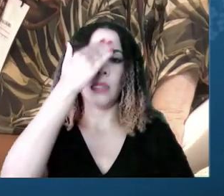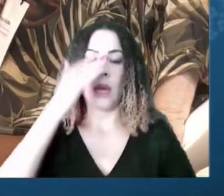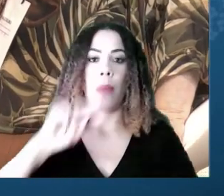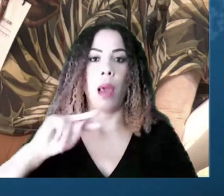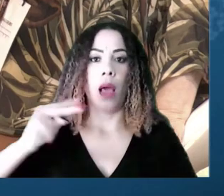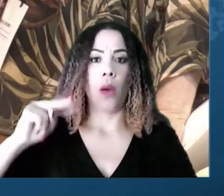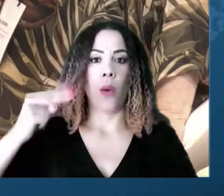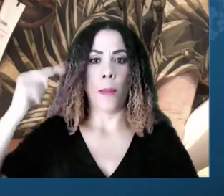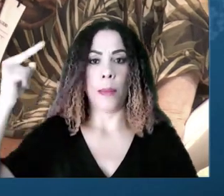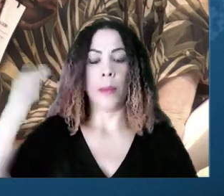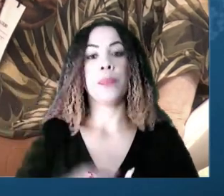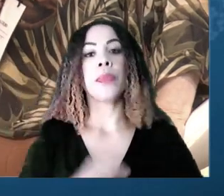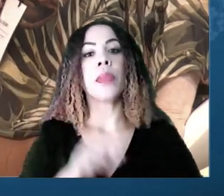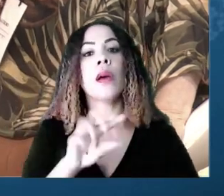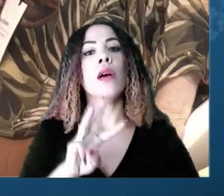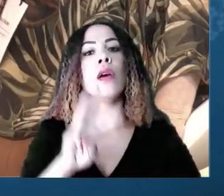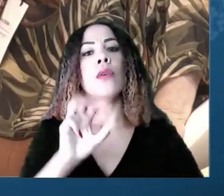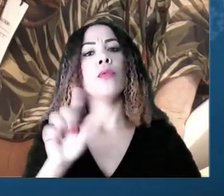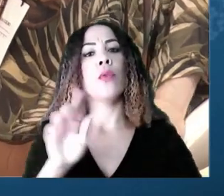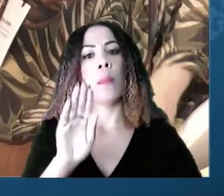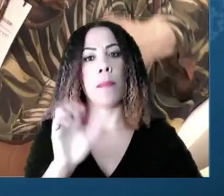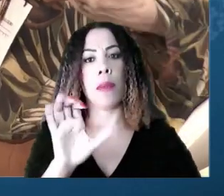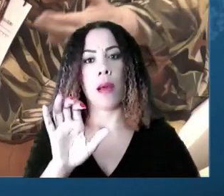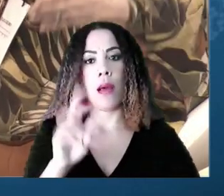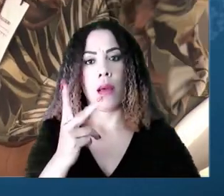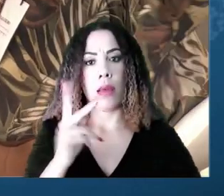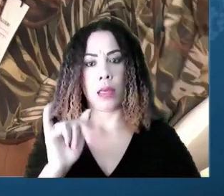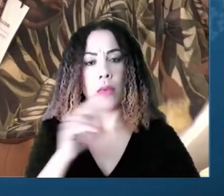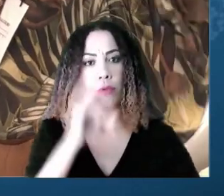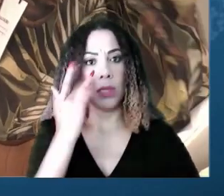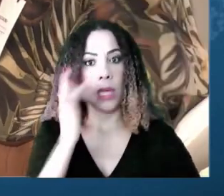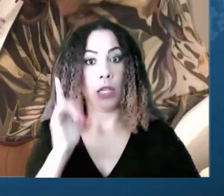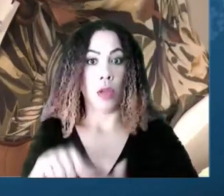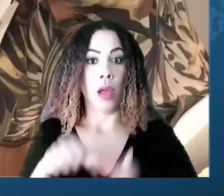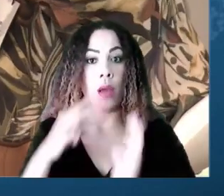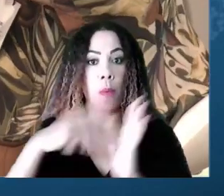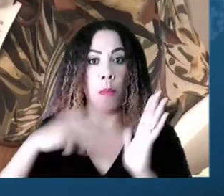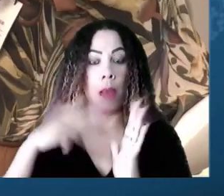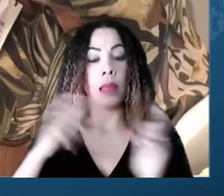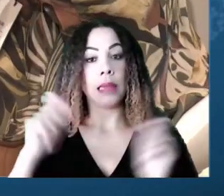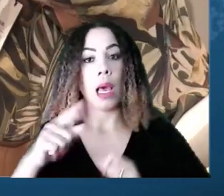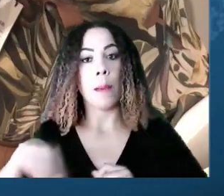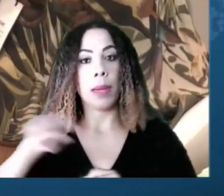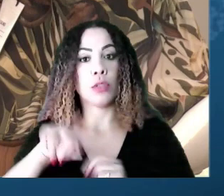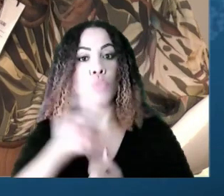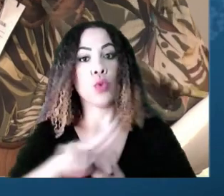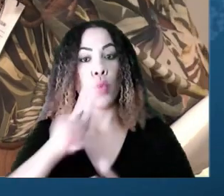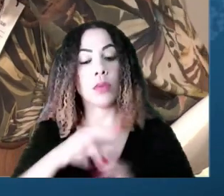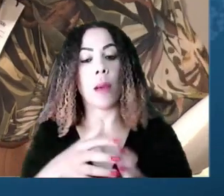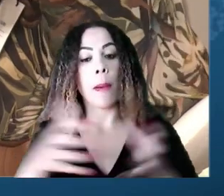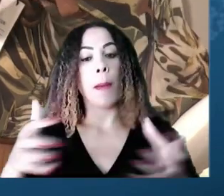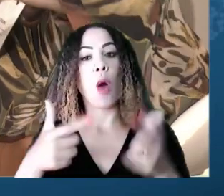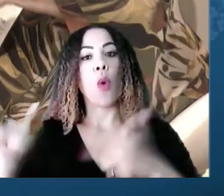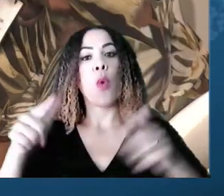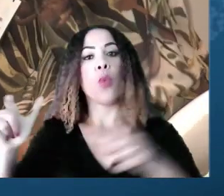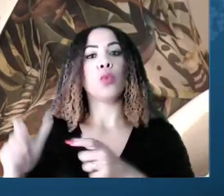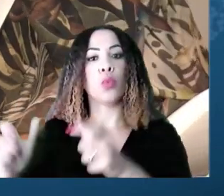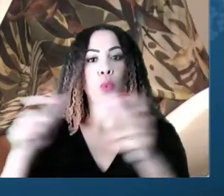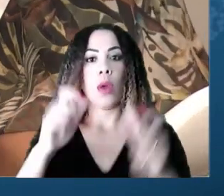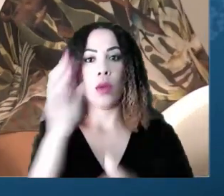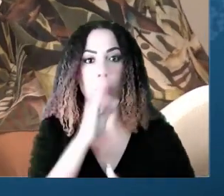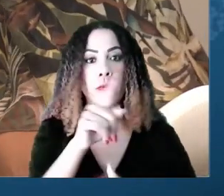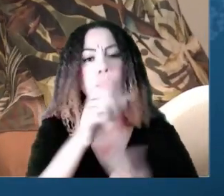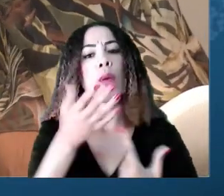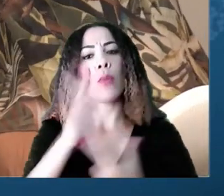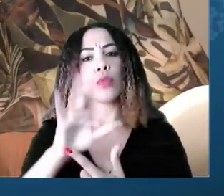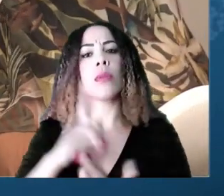algo viável também, é algo que nós podemos contar com essa expansão no Brasil para outros locais? Você mostrou aí rapidamente. Então, assim,